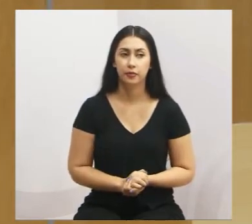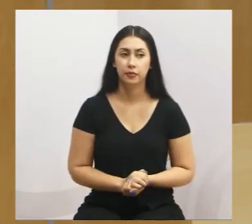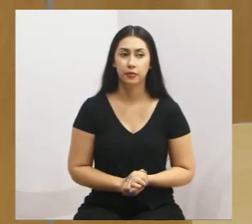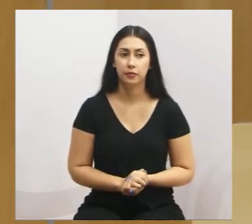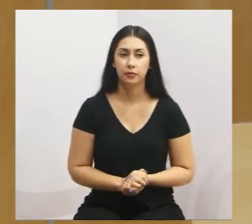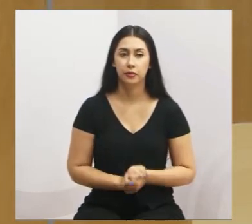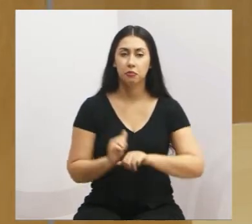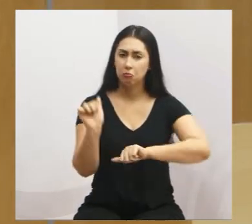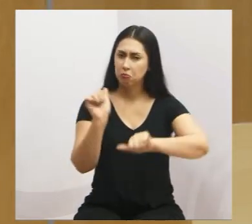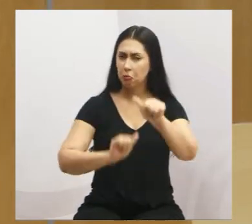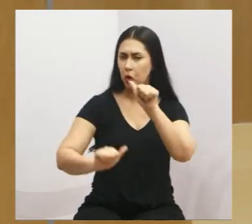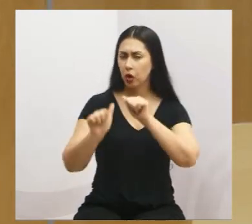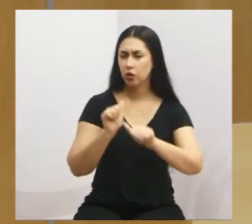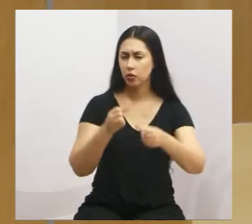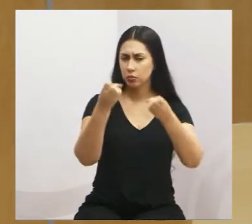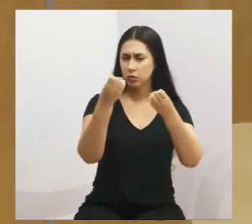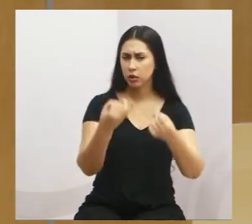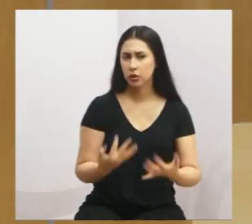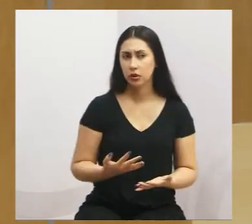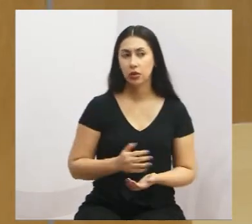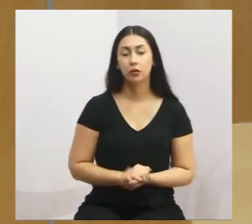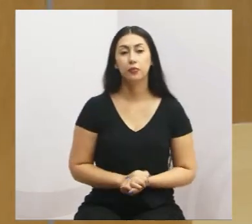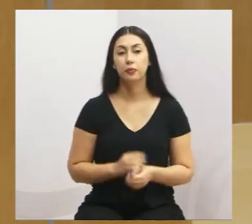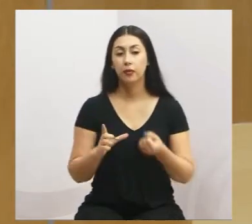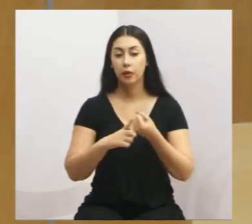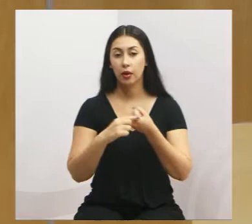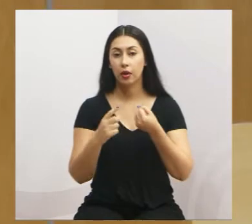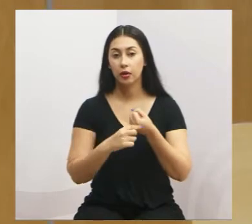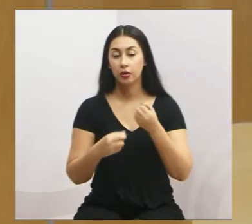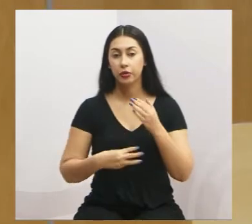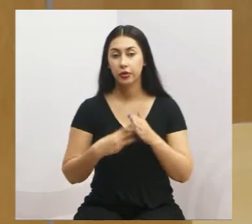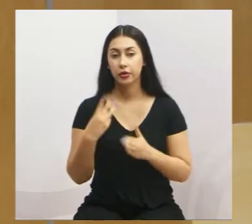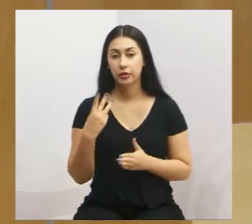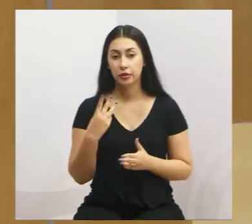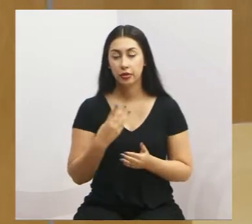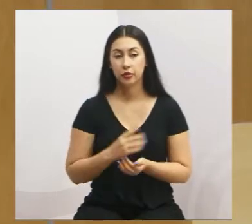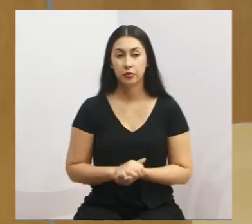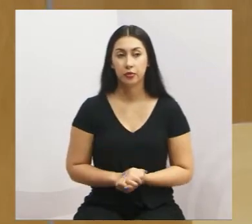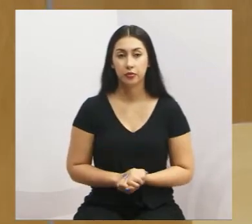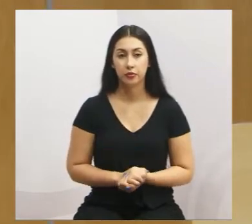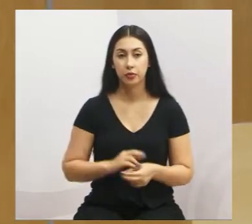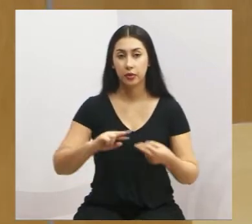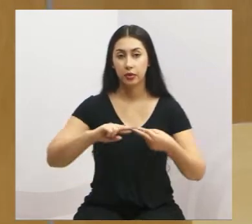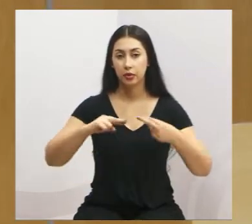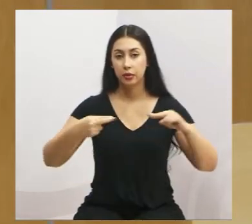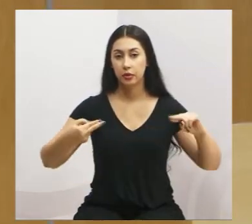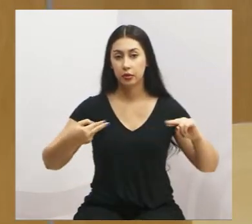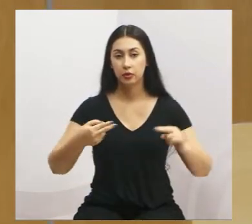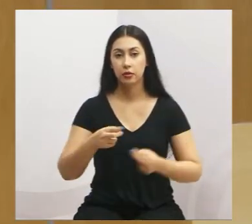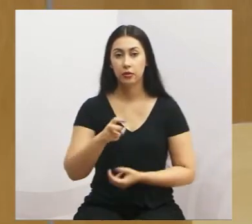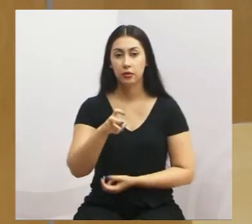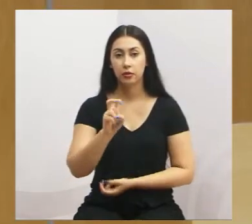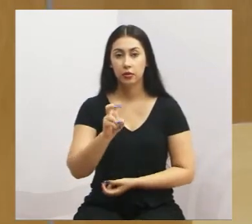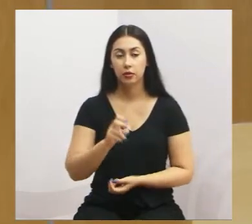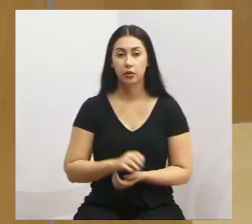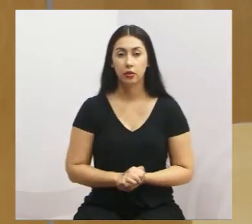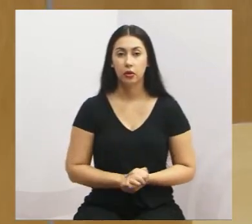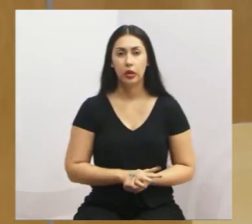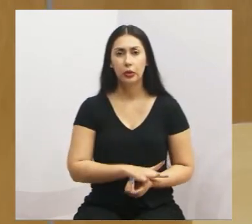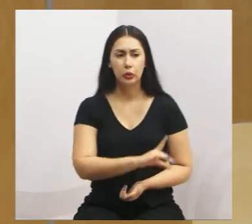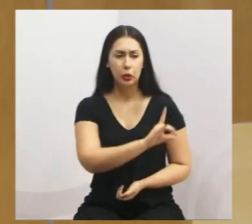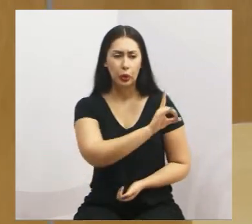as seguintes alterações e acréscimos. Artigo 3º. Inciso 5º. Diretoria de